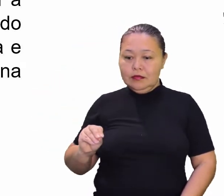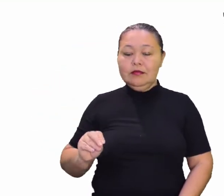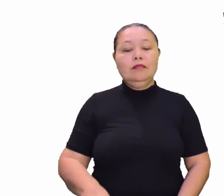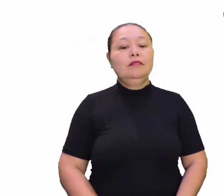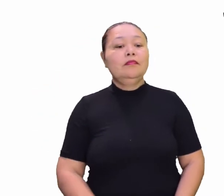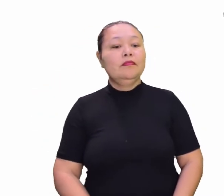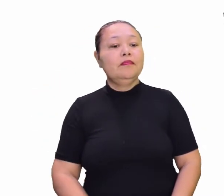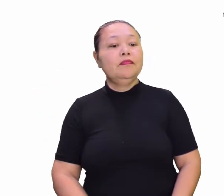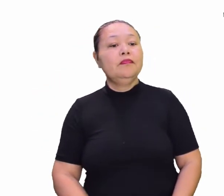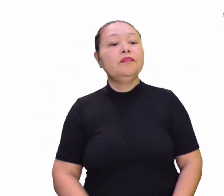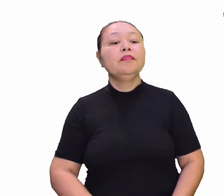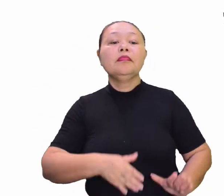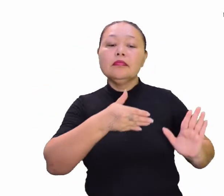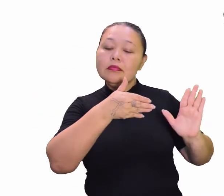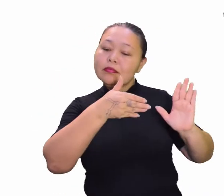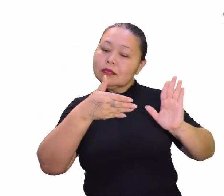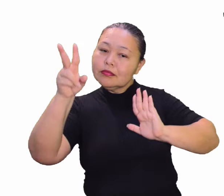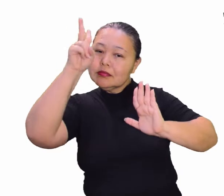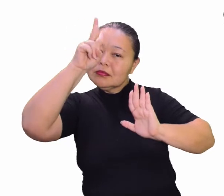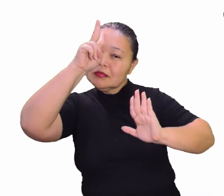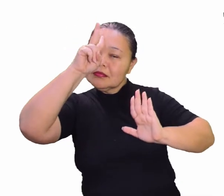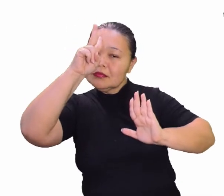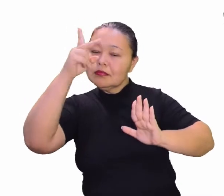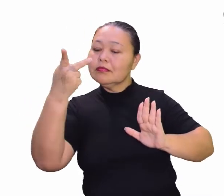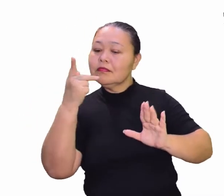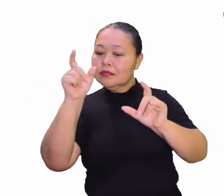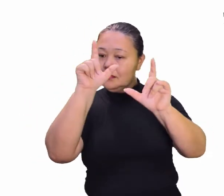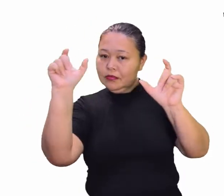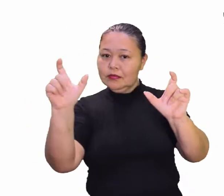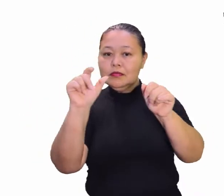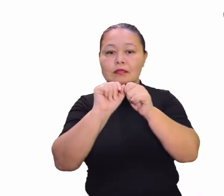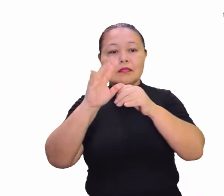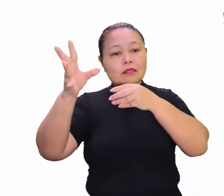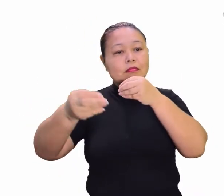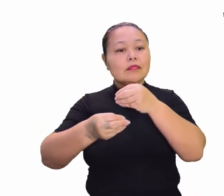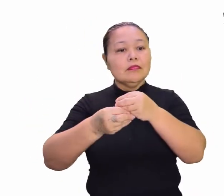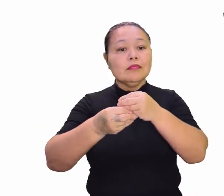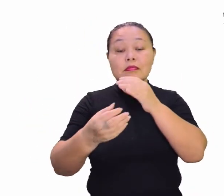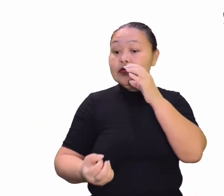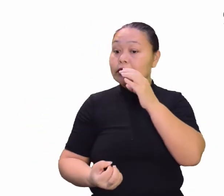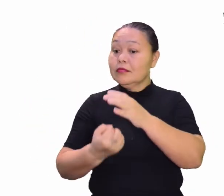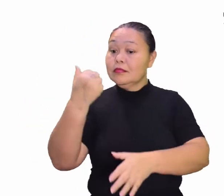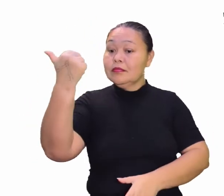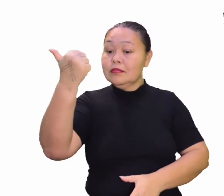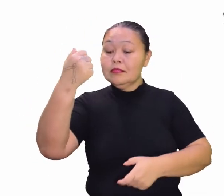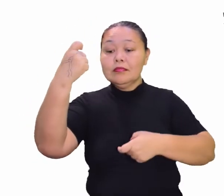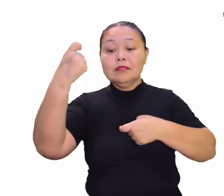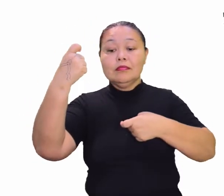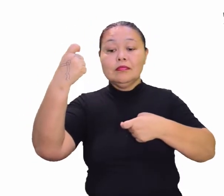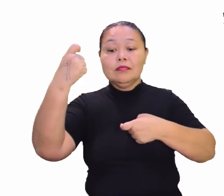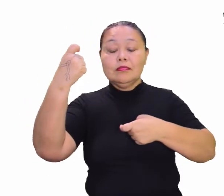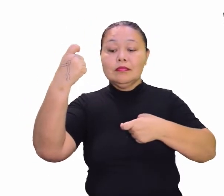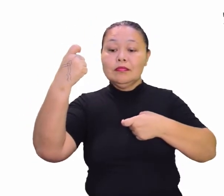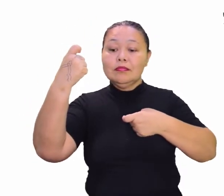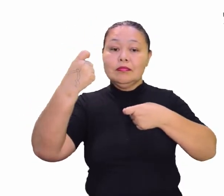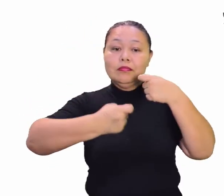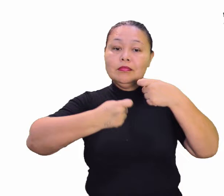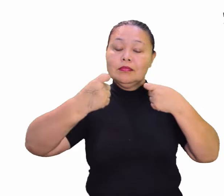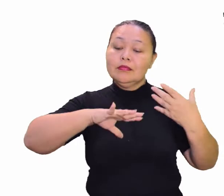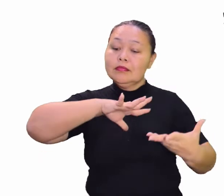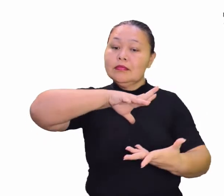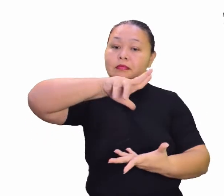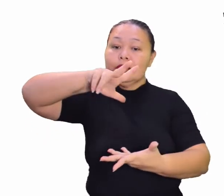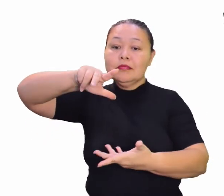África. O processo histórico citado contribuiu para a eclosão da